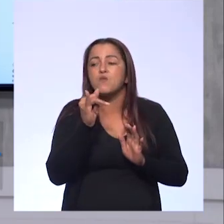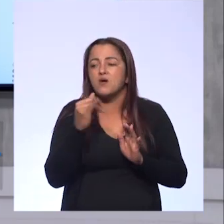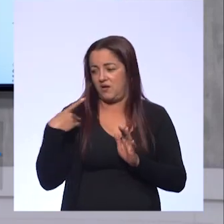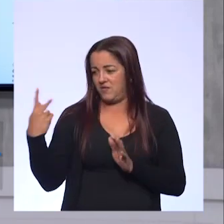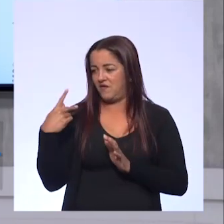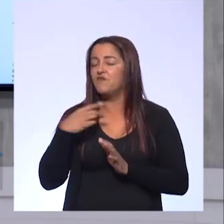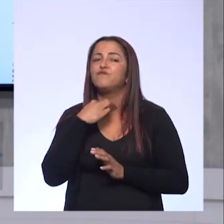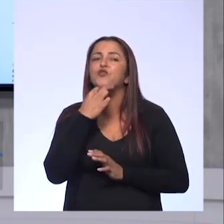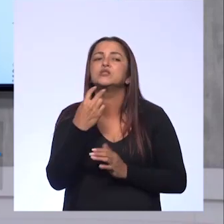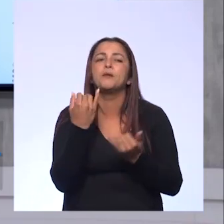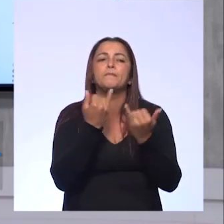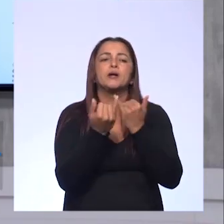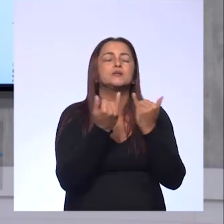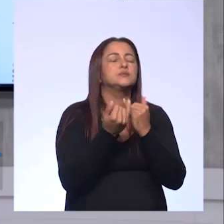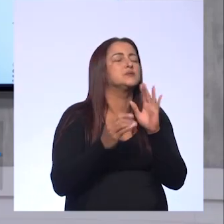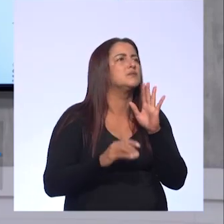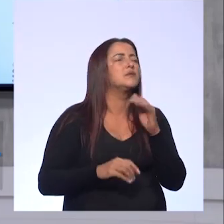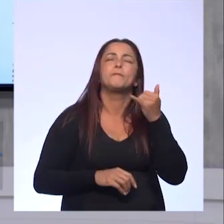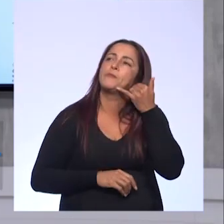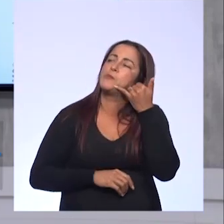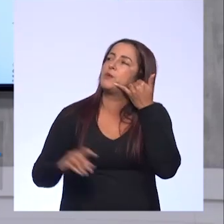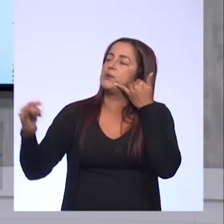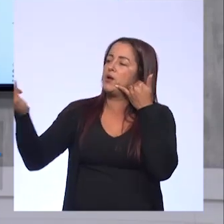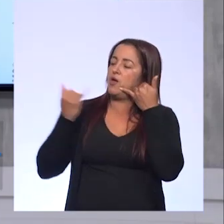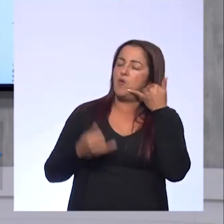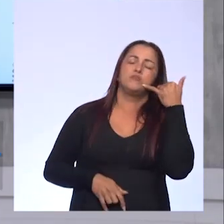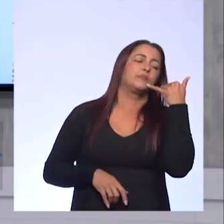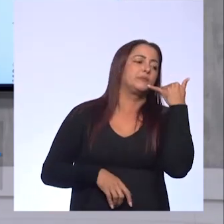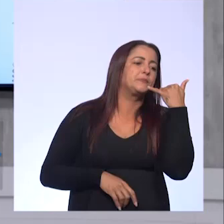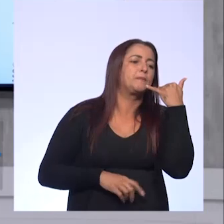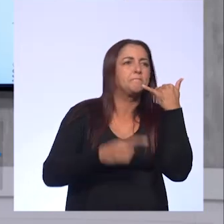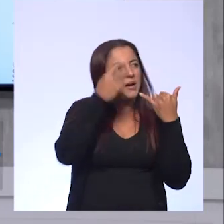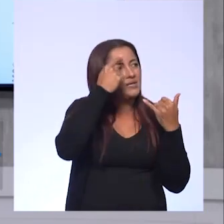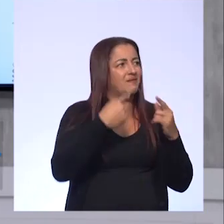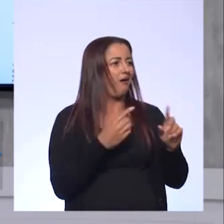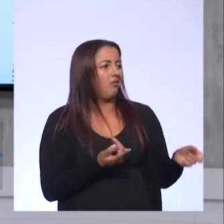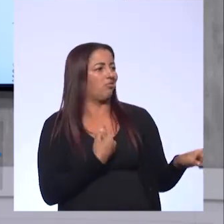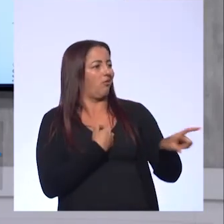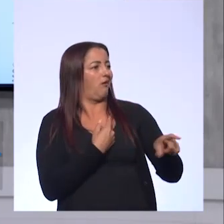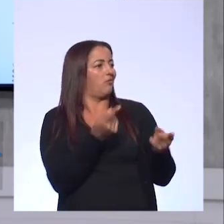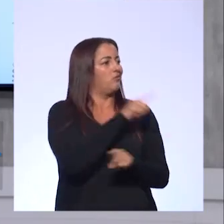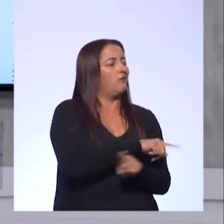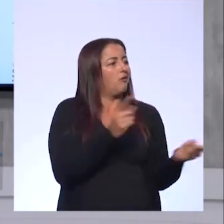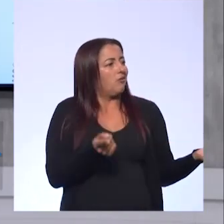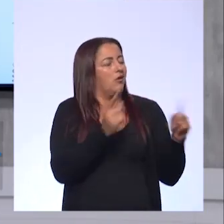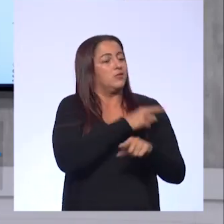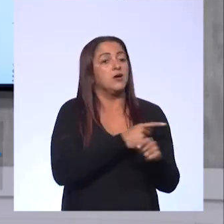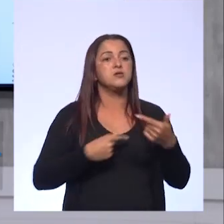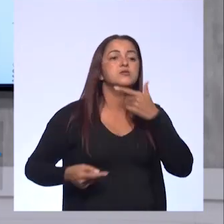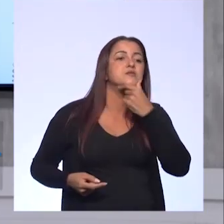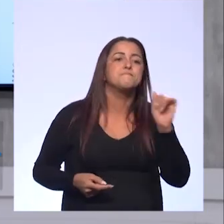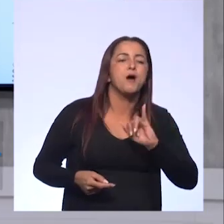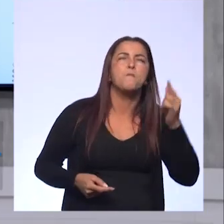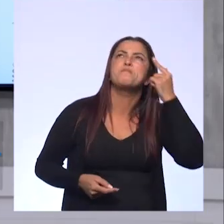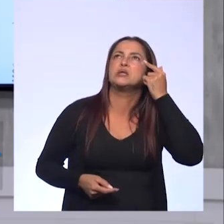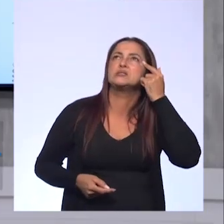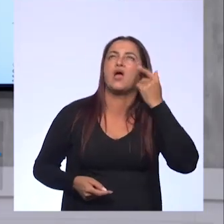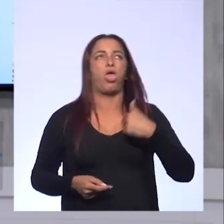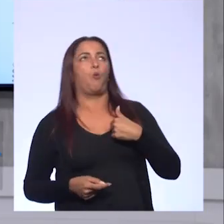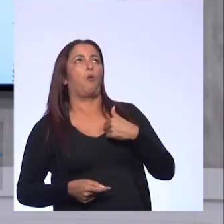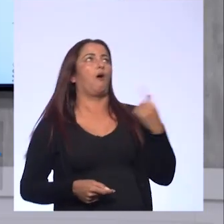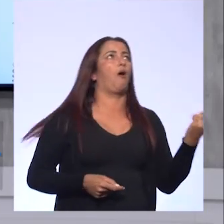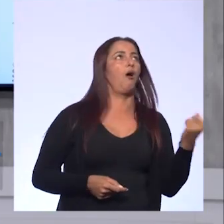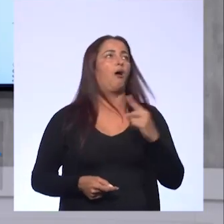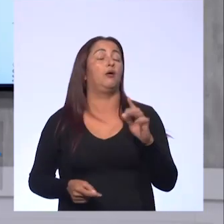alguém liga para nós eu atendo alguém pode passar que o meu irmão quando ele atende pode achar que sou eu mas por exemplo só para dar um